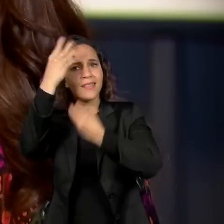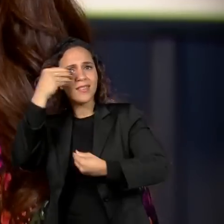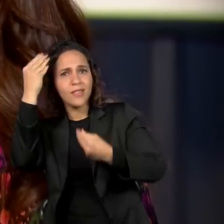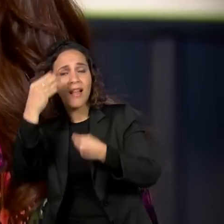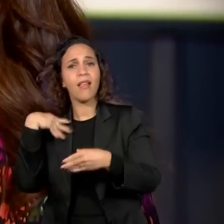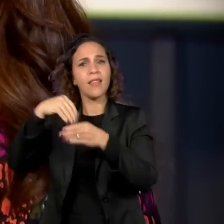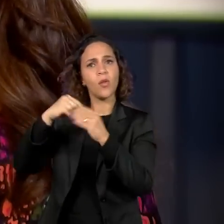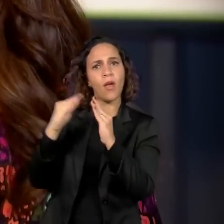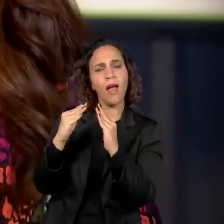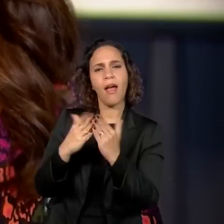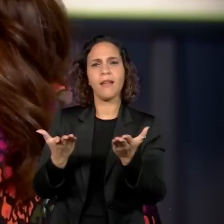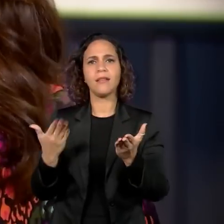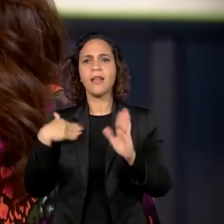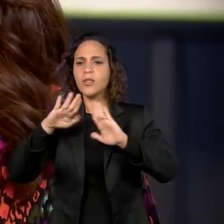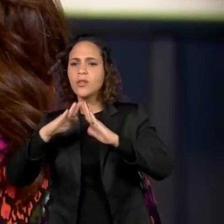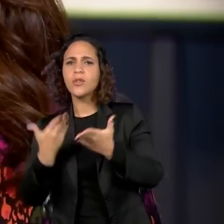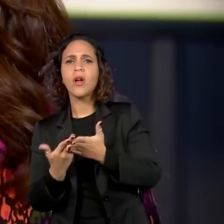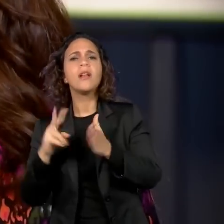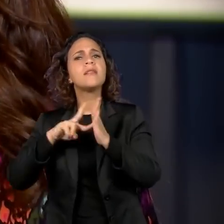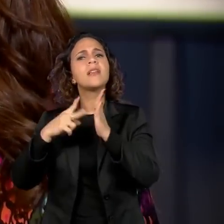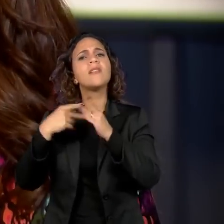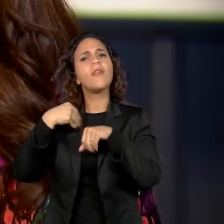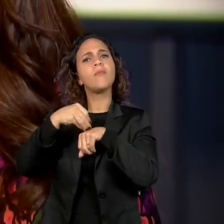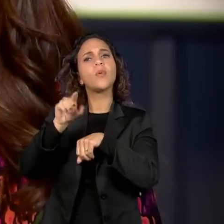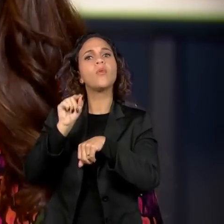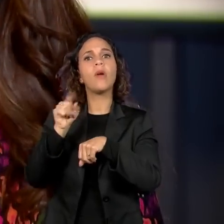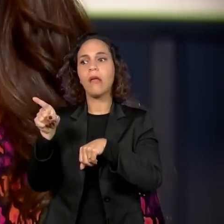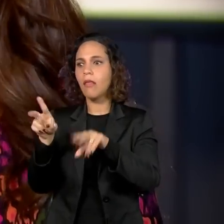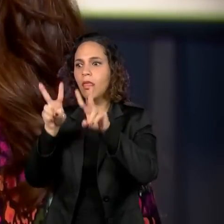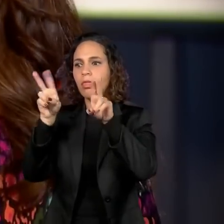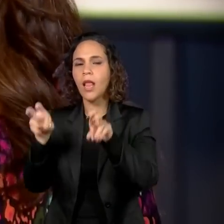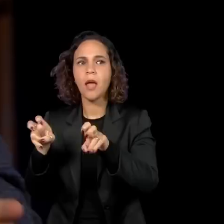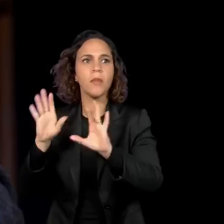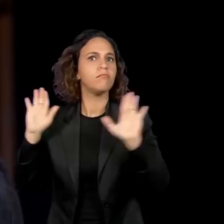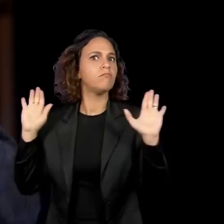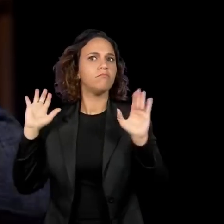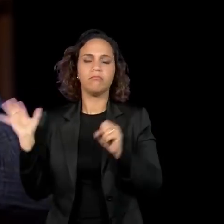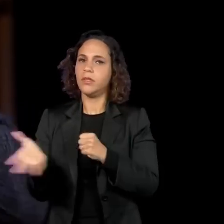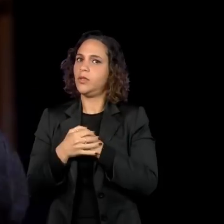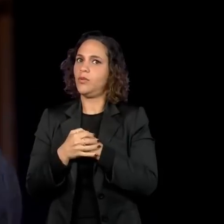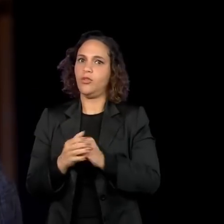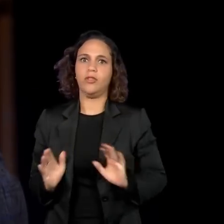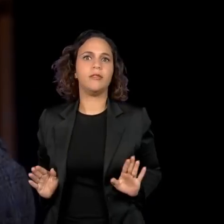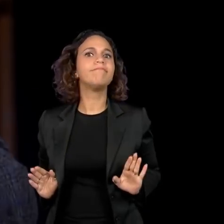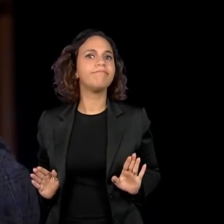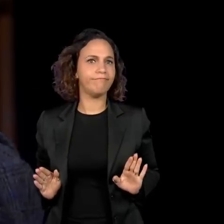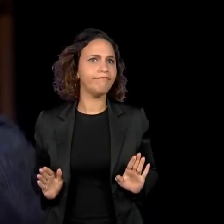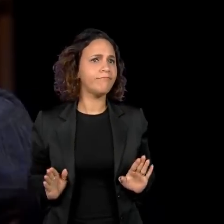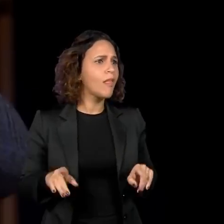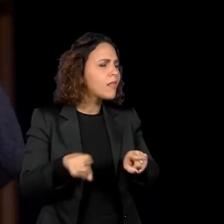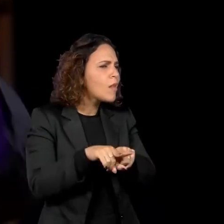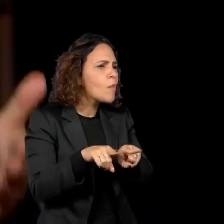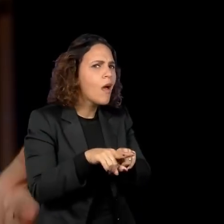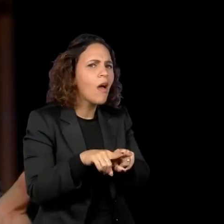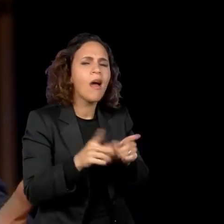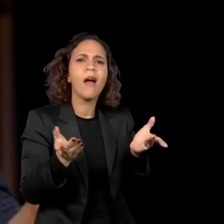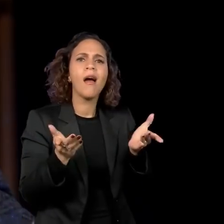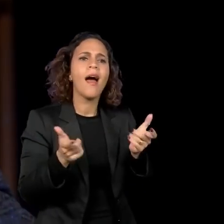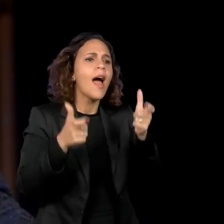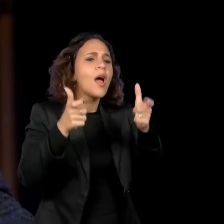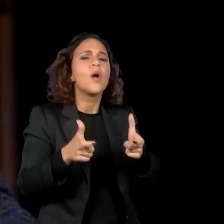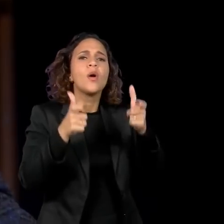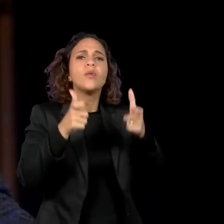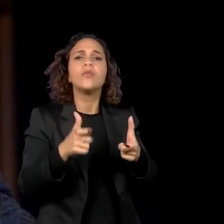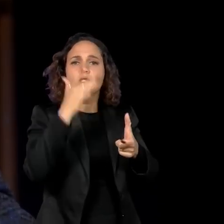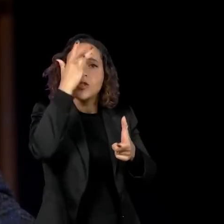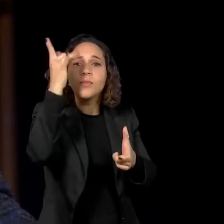minha escola, qual é a mensagem que eu tô dando? Isso é um assunto tabu. E Não além se disso, fala. onde que a pessoa vai